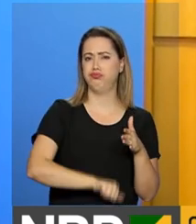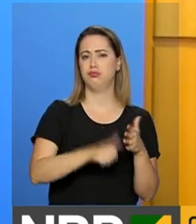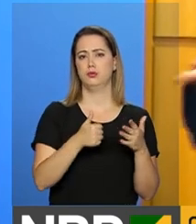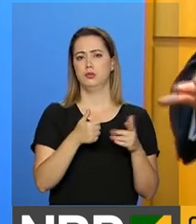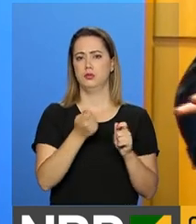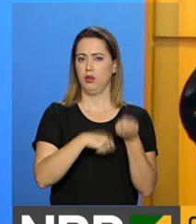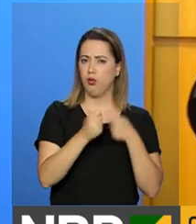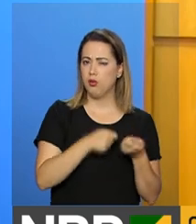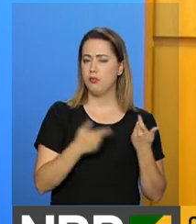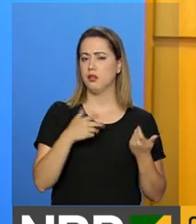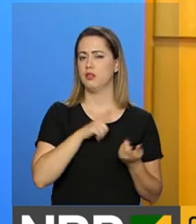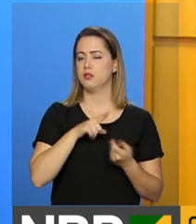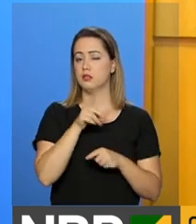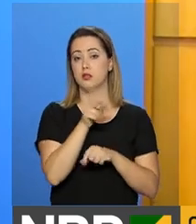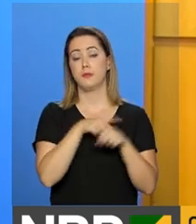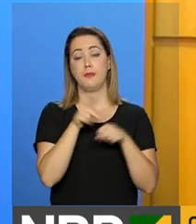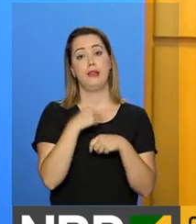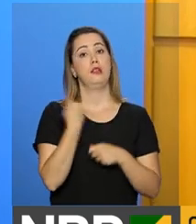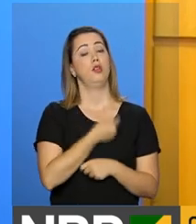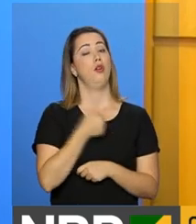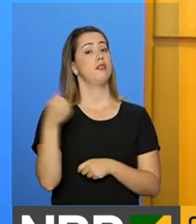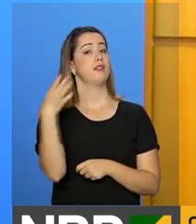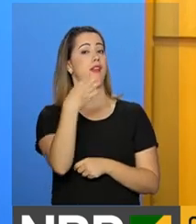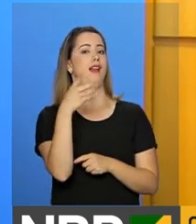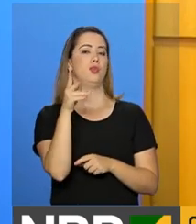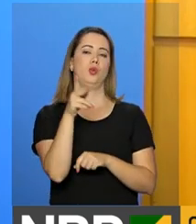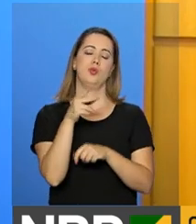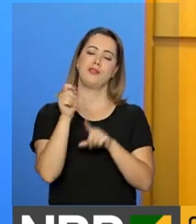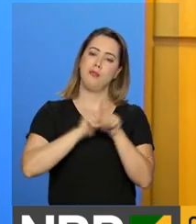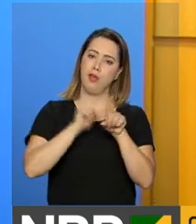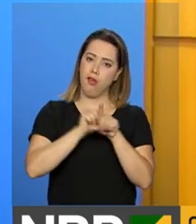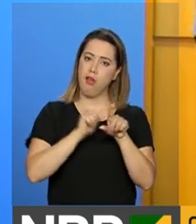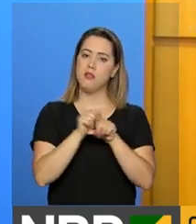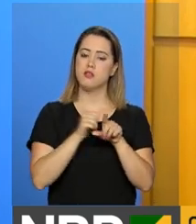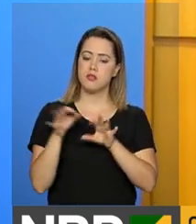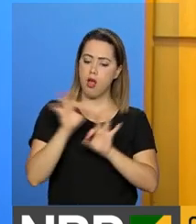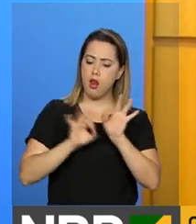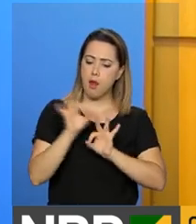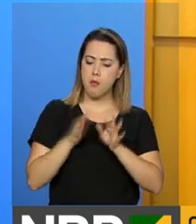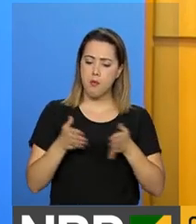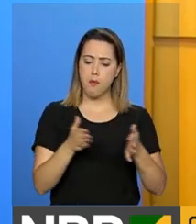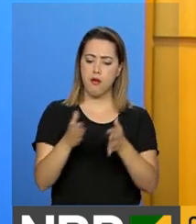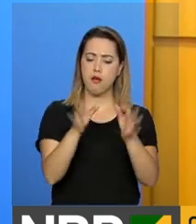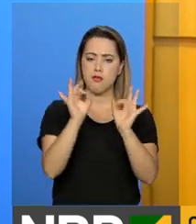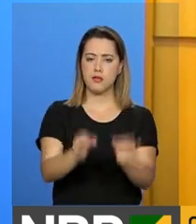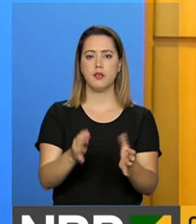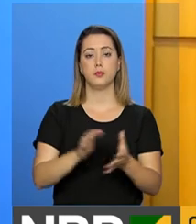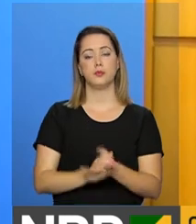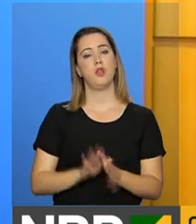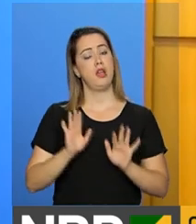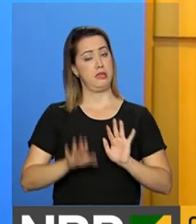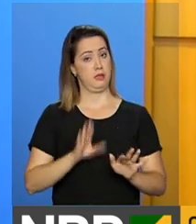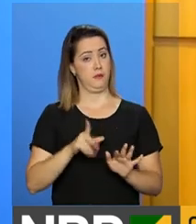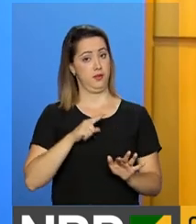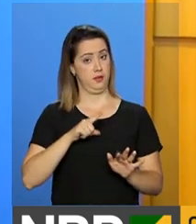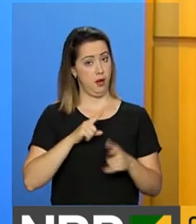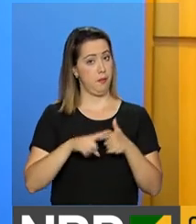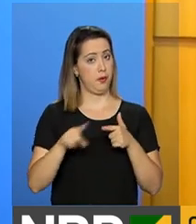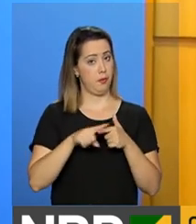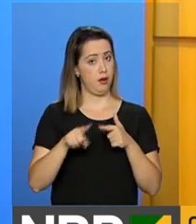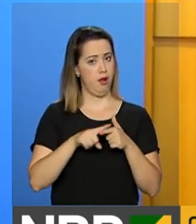nós fizemos isso em 14 meses. É claro que, de vez em quando, há uma borrasca, uma tempestade, muitas vezes